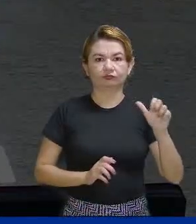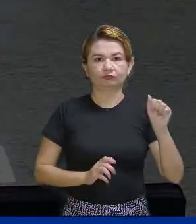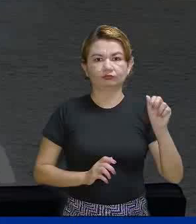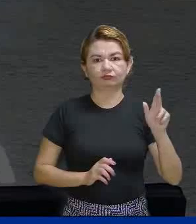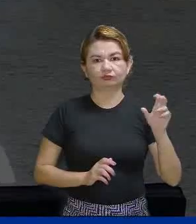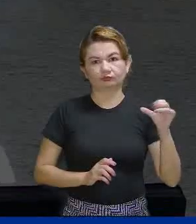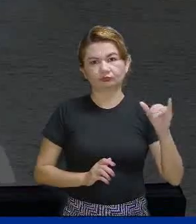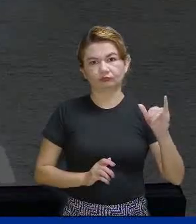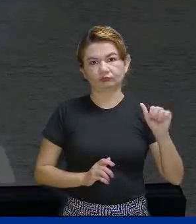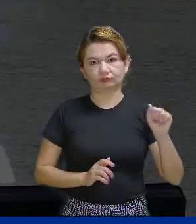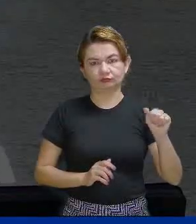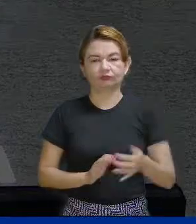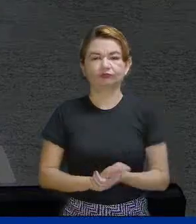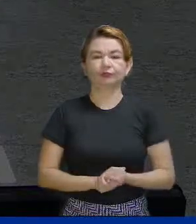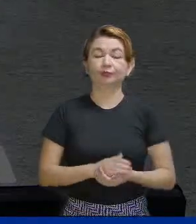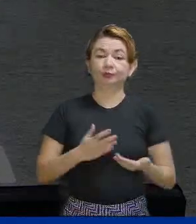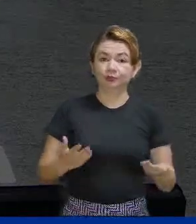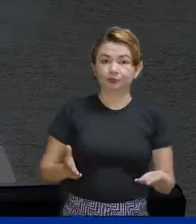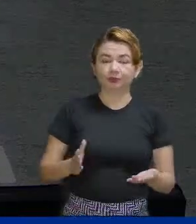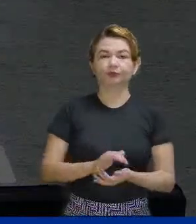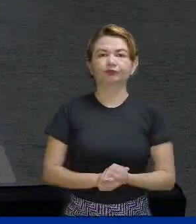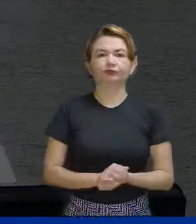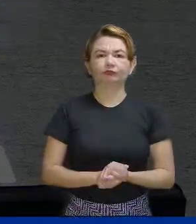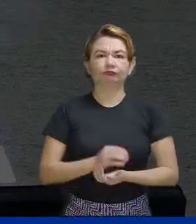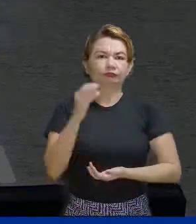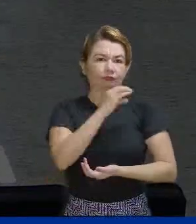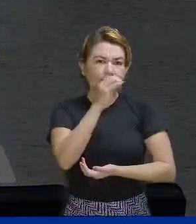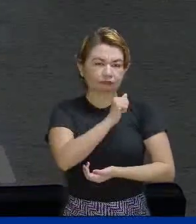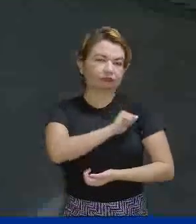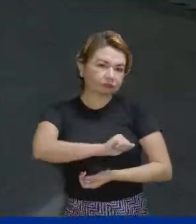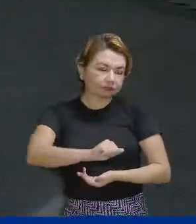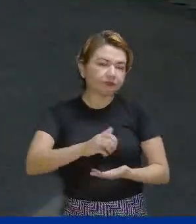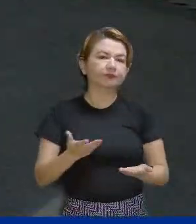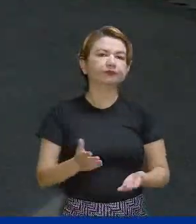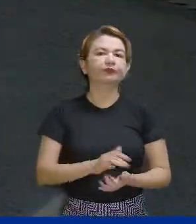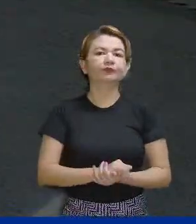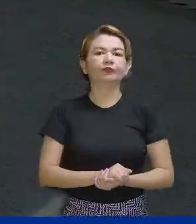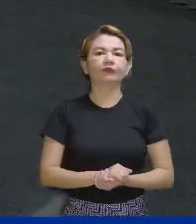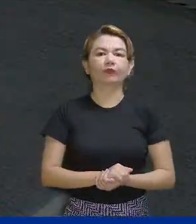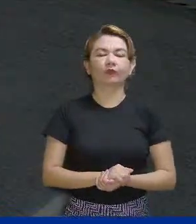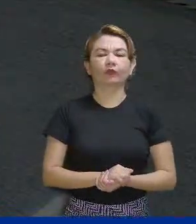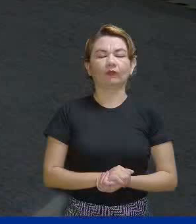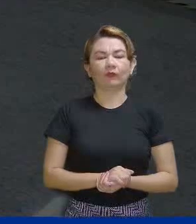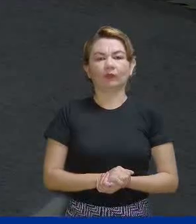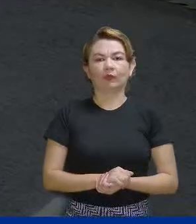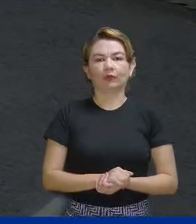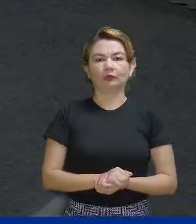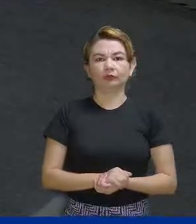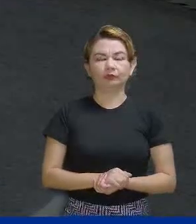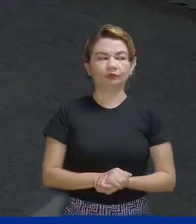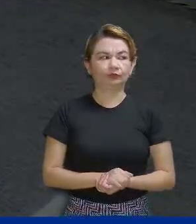Excelência, questão muito breve da defesa. Nós